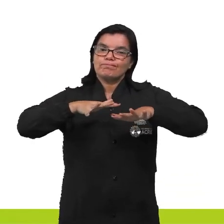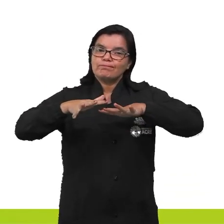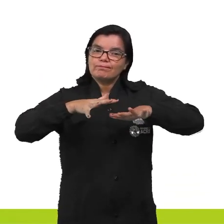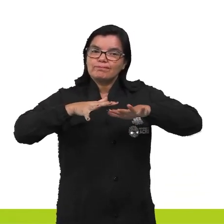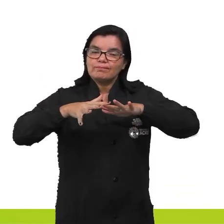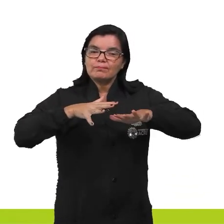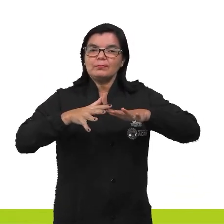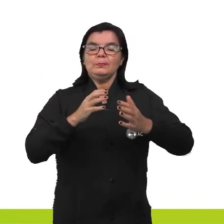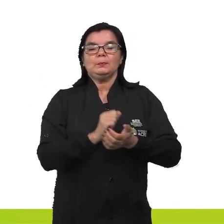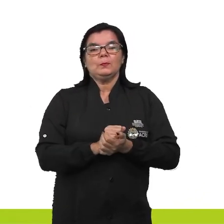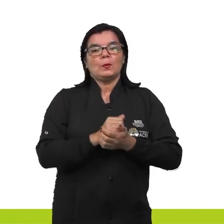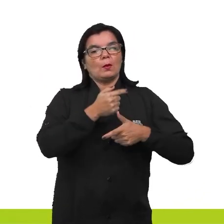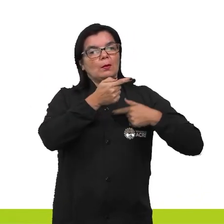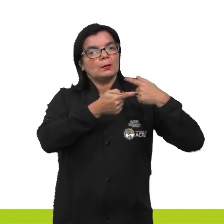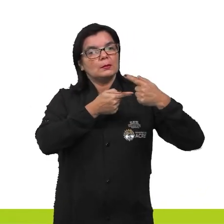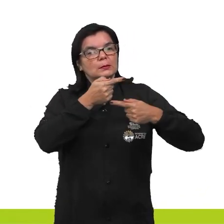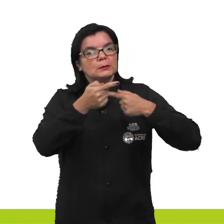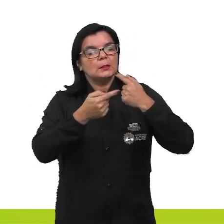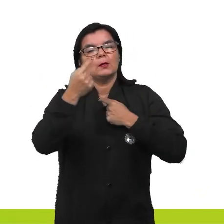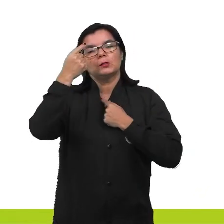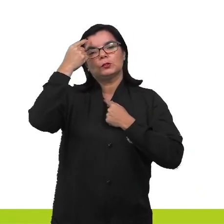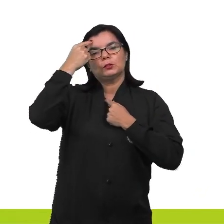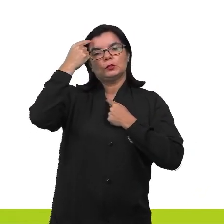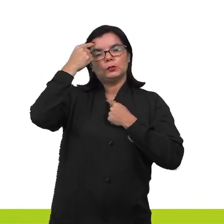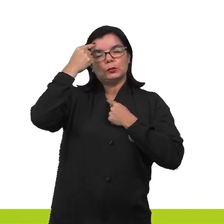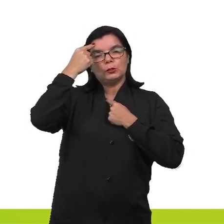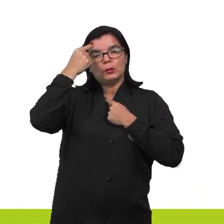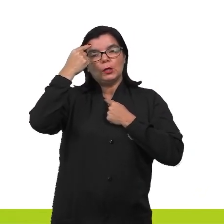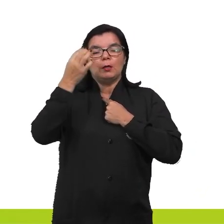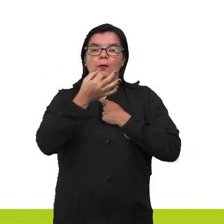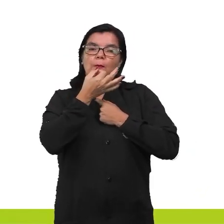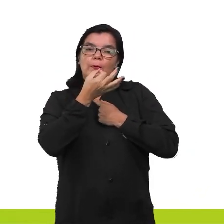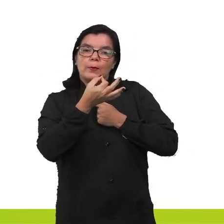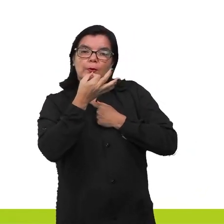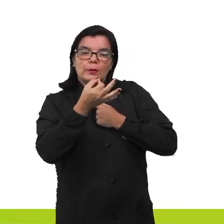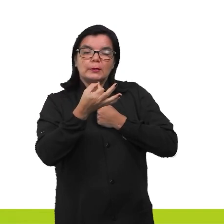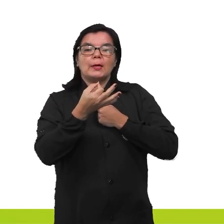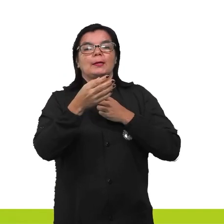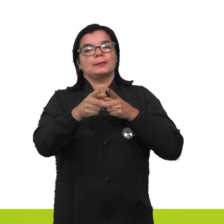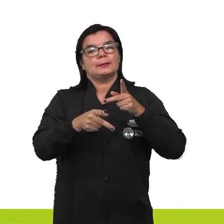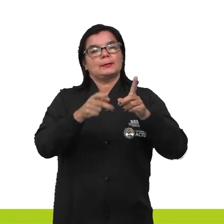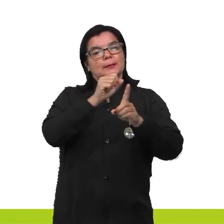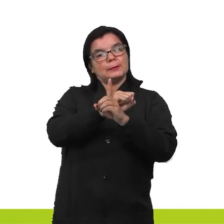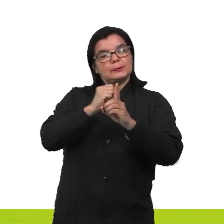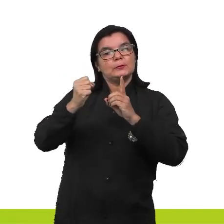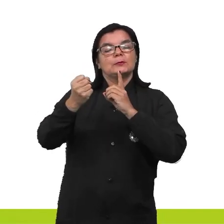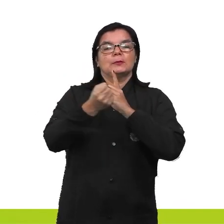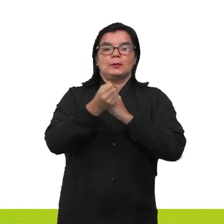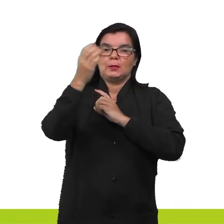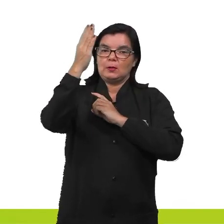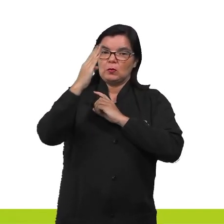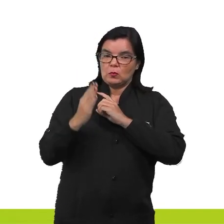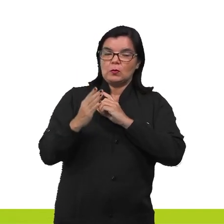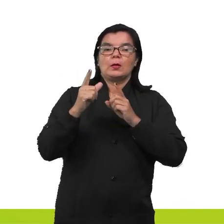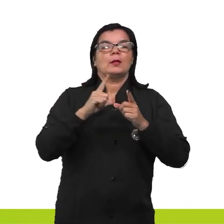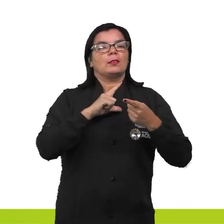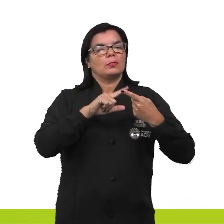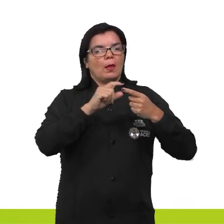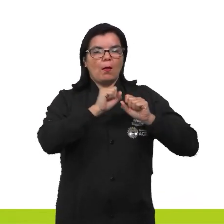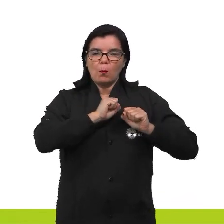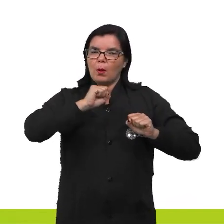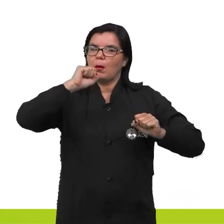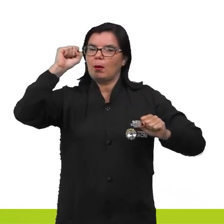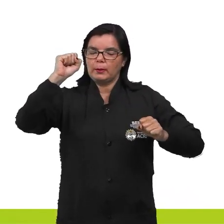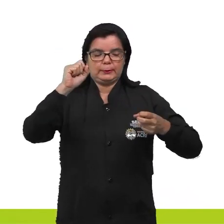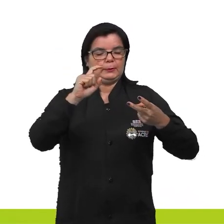aí uma geração de reflexão e críticas da sociedade brasileira, tá? Então, a gente tem uma fase heróica,